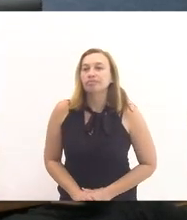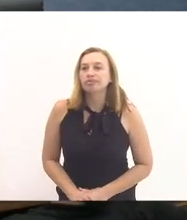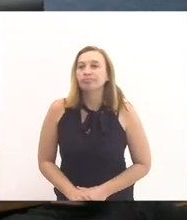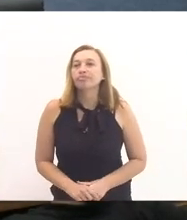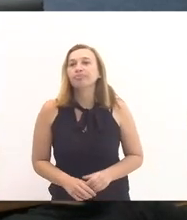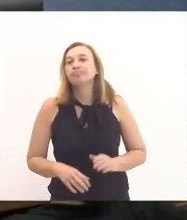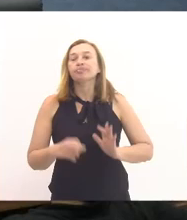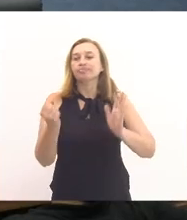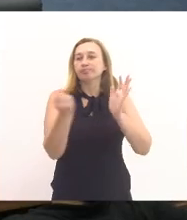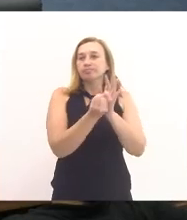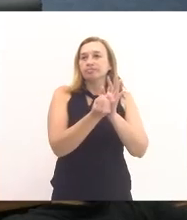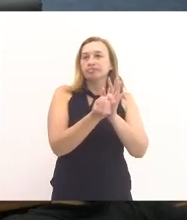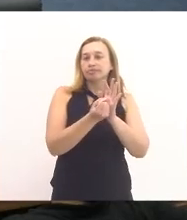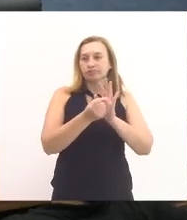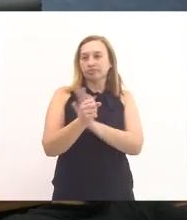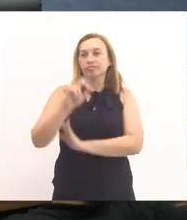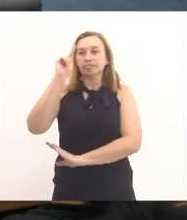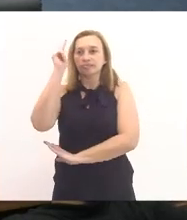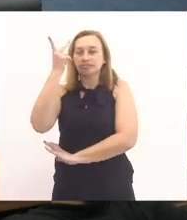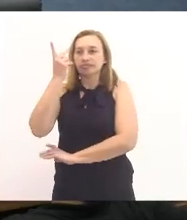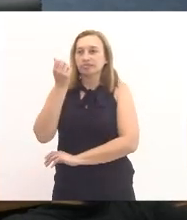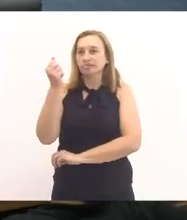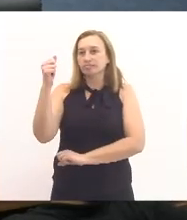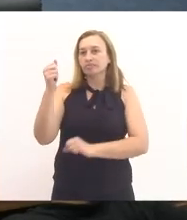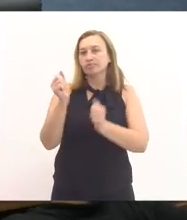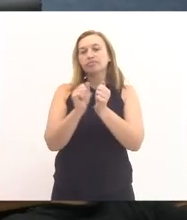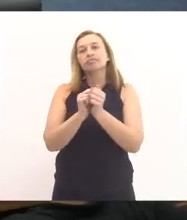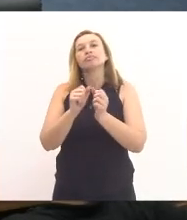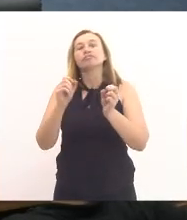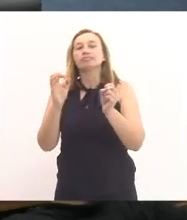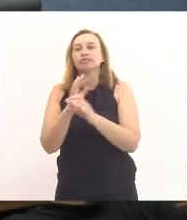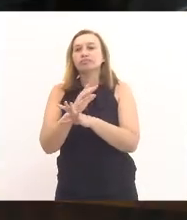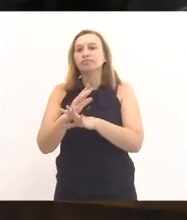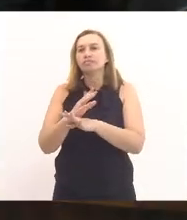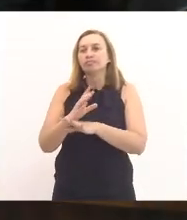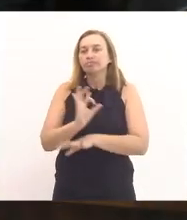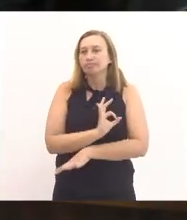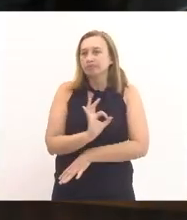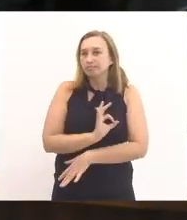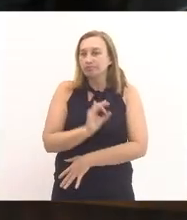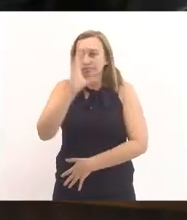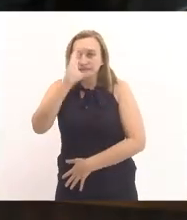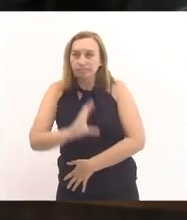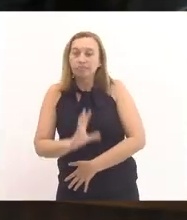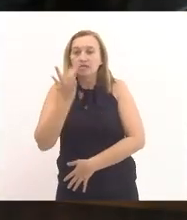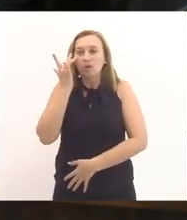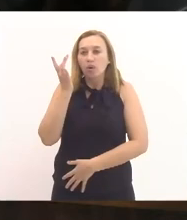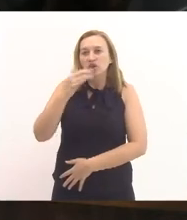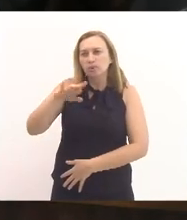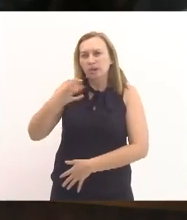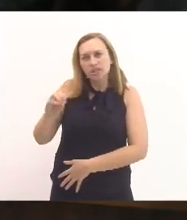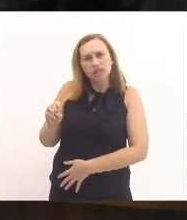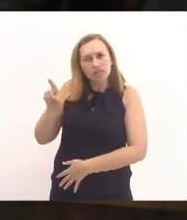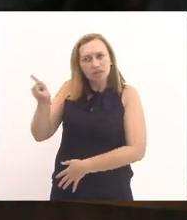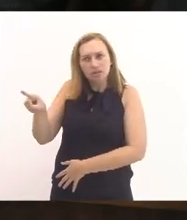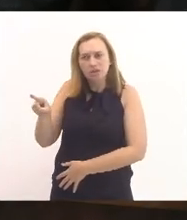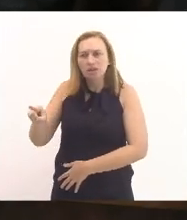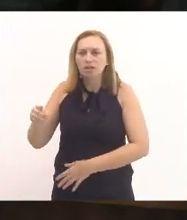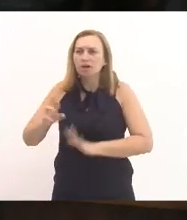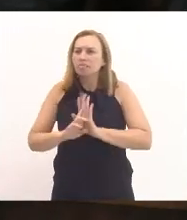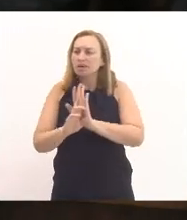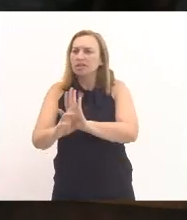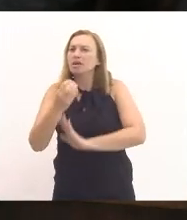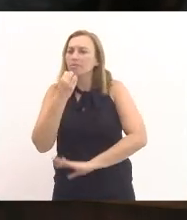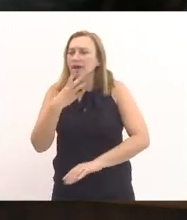na nossa gloriosa Polícia Civil e acho que vou Marcelo aqui na acho que ele